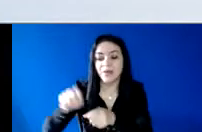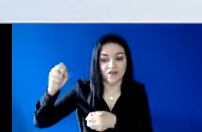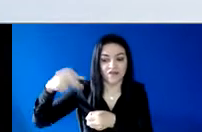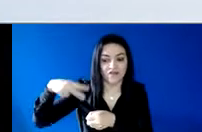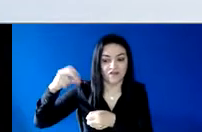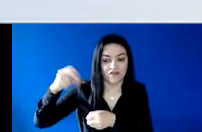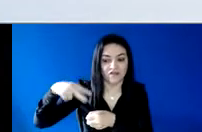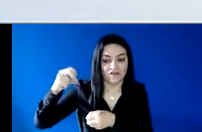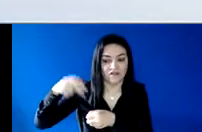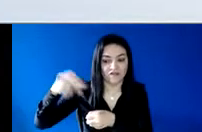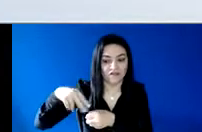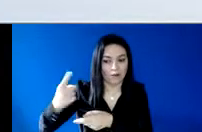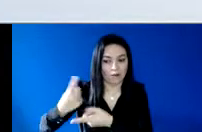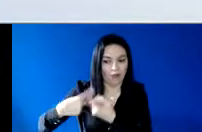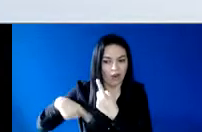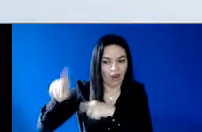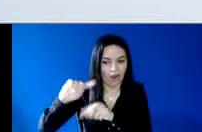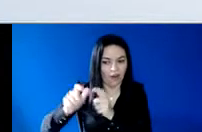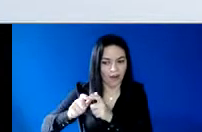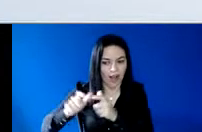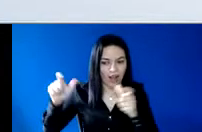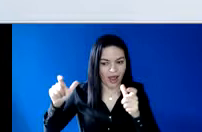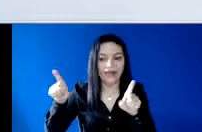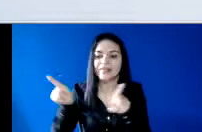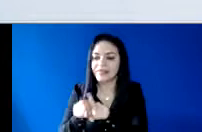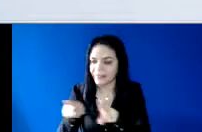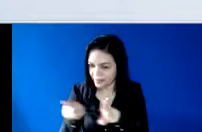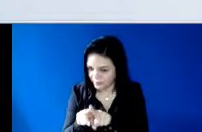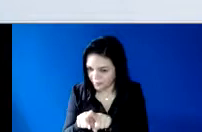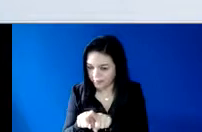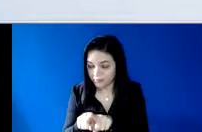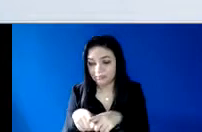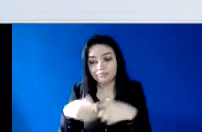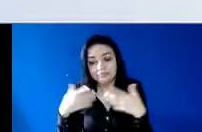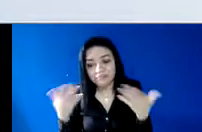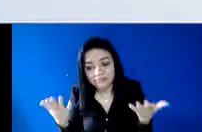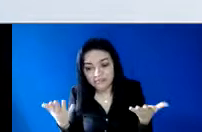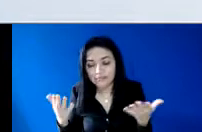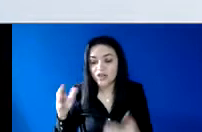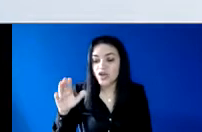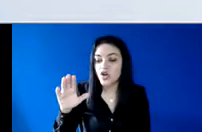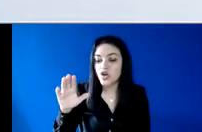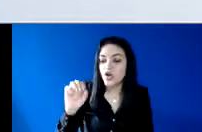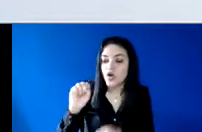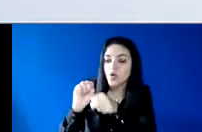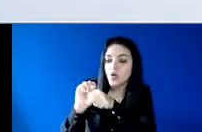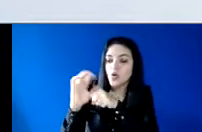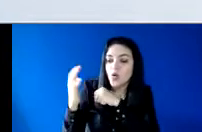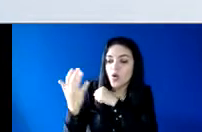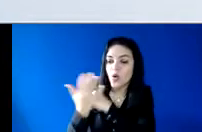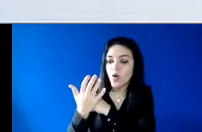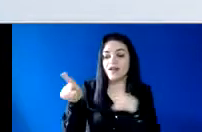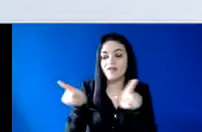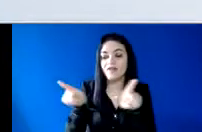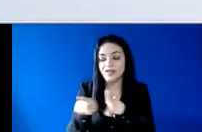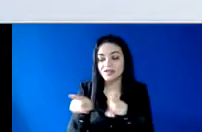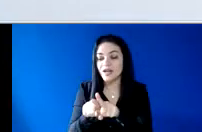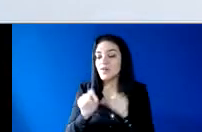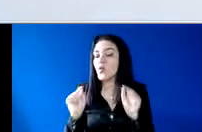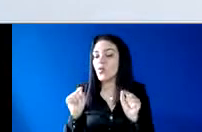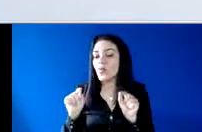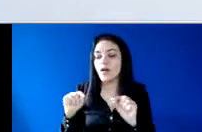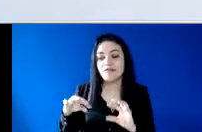vezes invertem a cadeia alimentar. De fato, o coronavírus, ele colocou o mundo de joelhos. Não dá